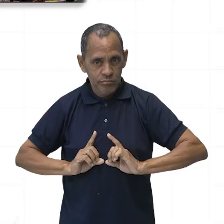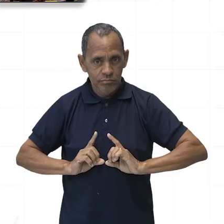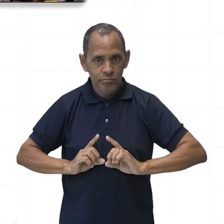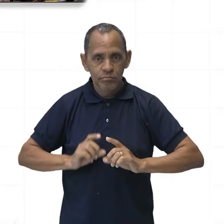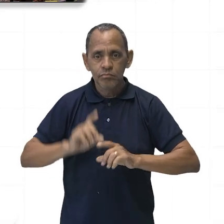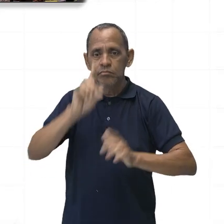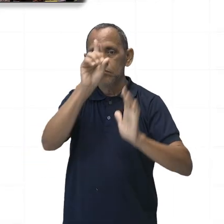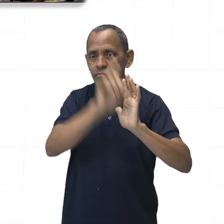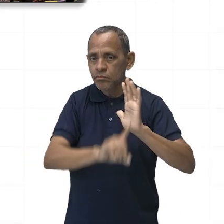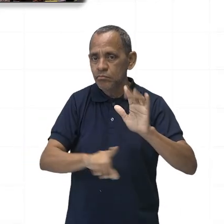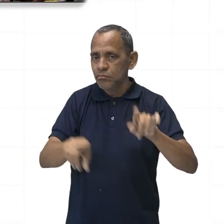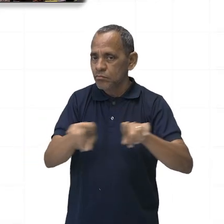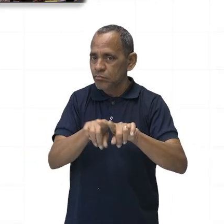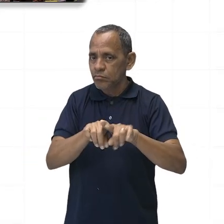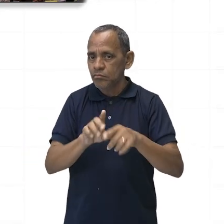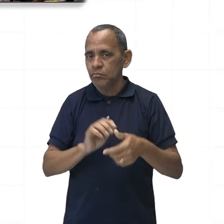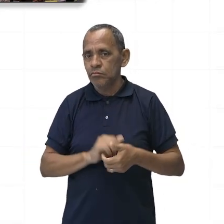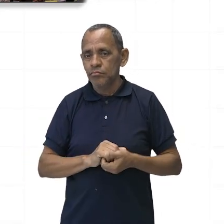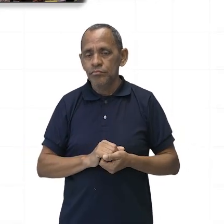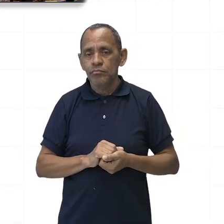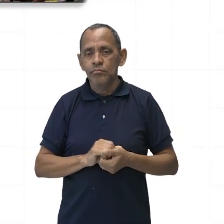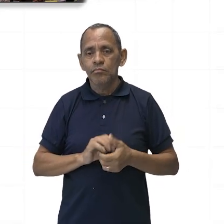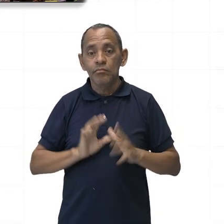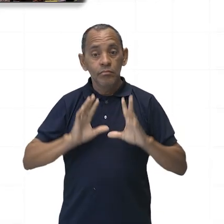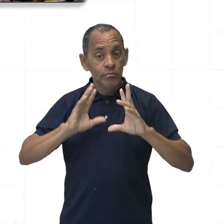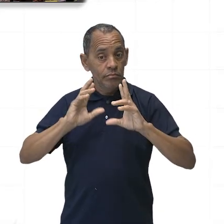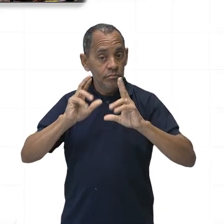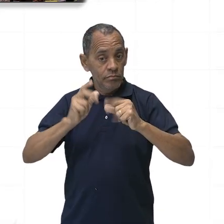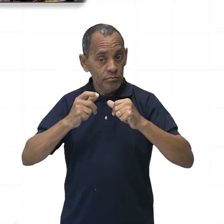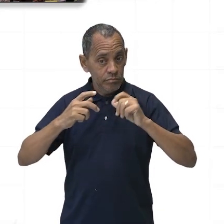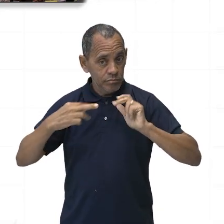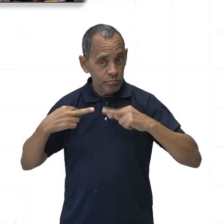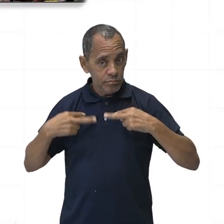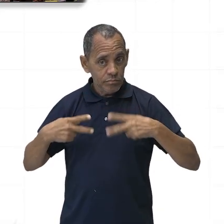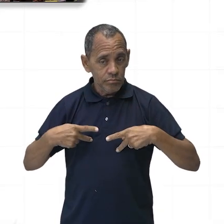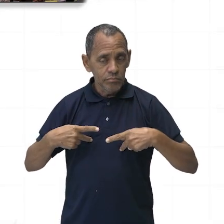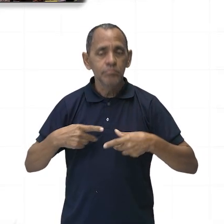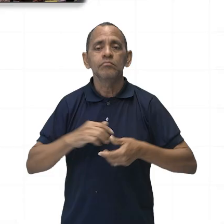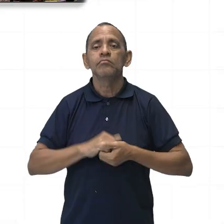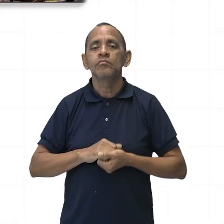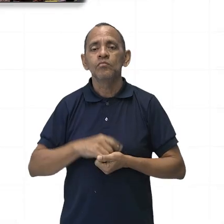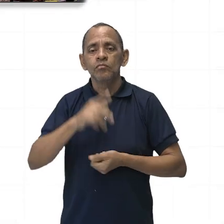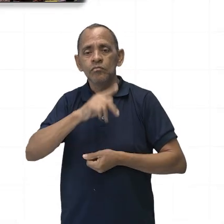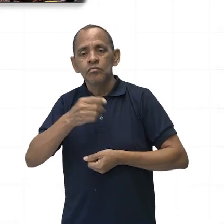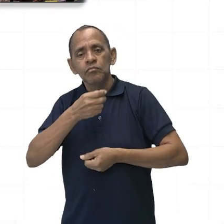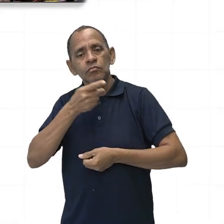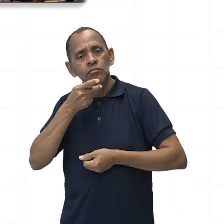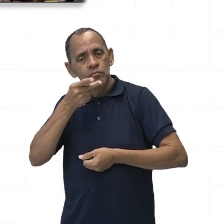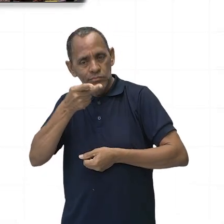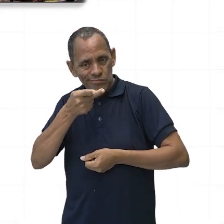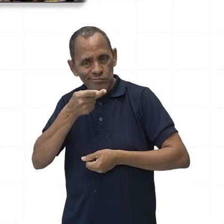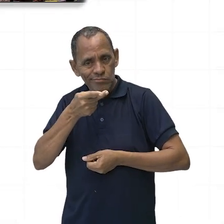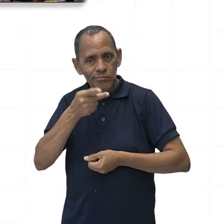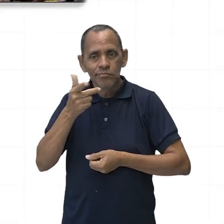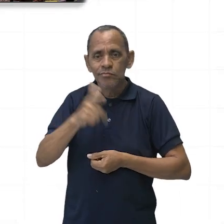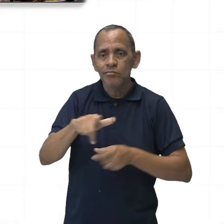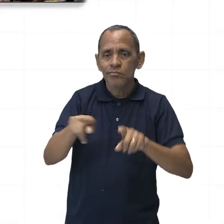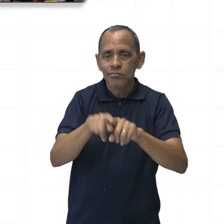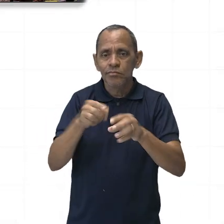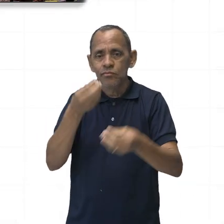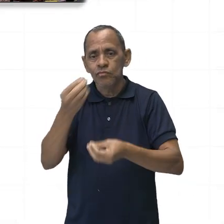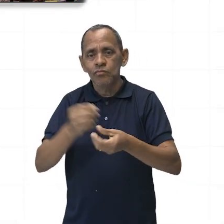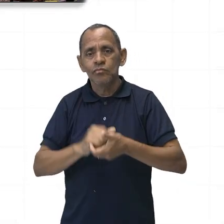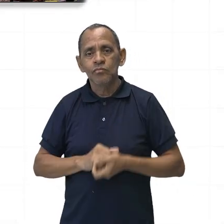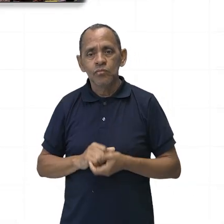e direitos. Olha só, todos os seres humanos nascem livres e iguais em